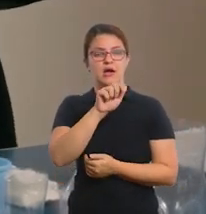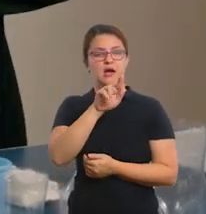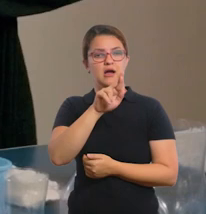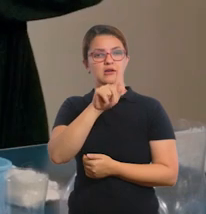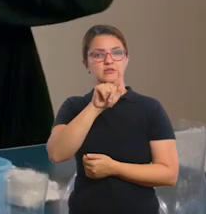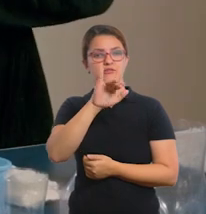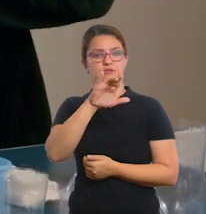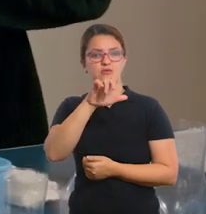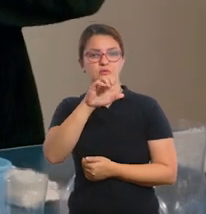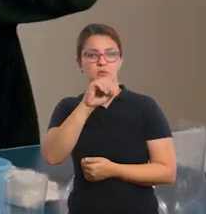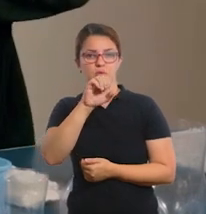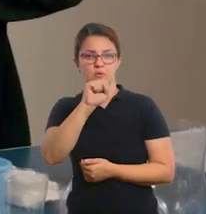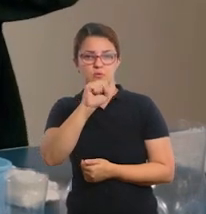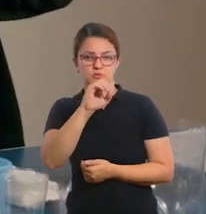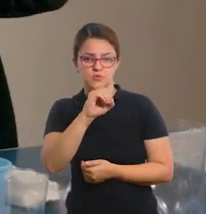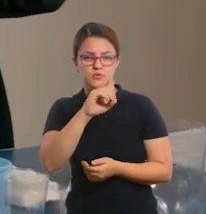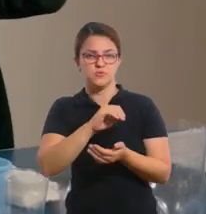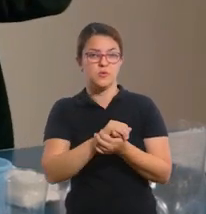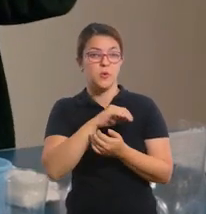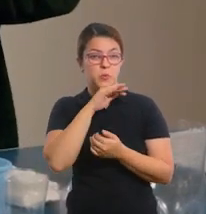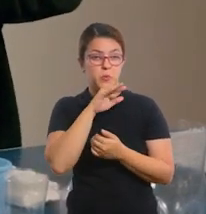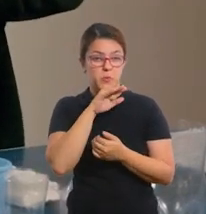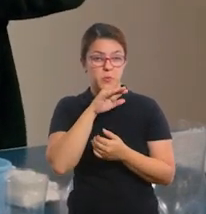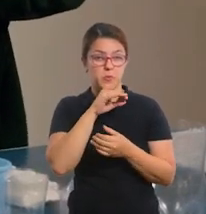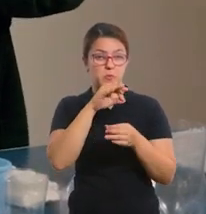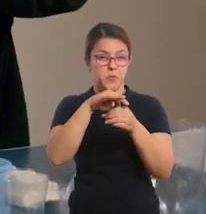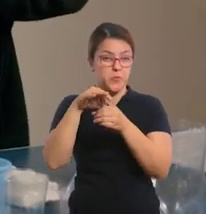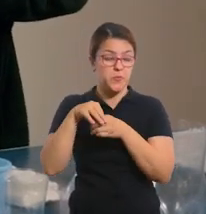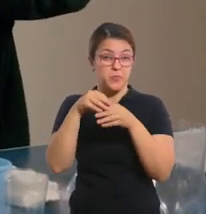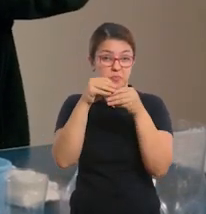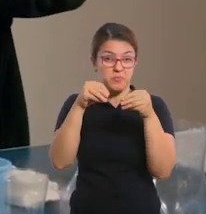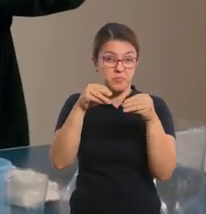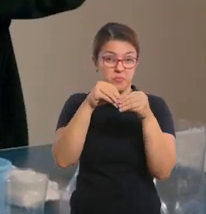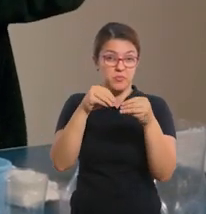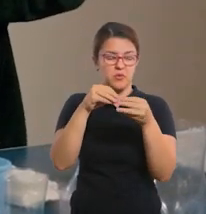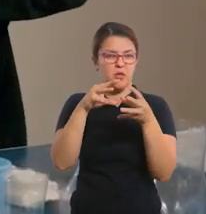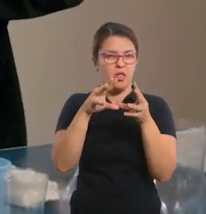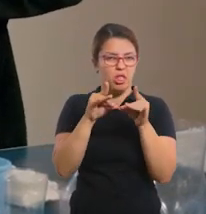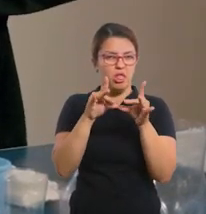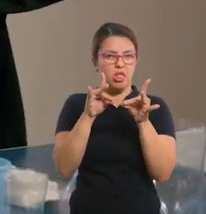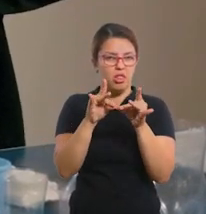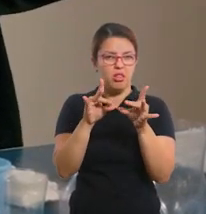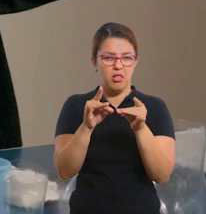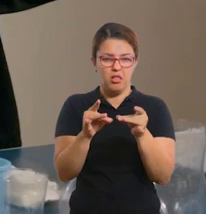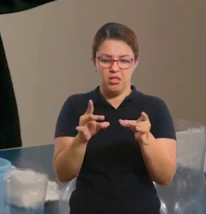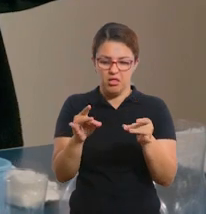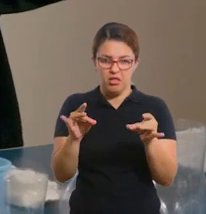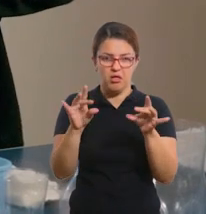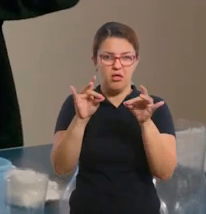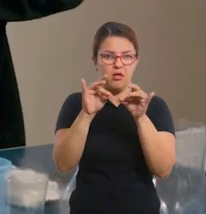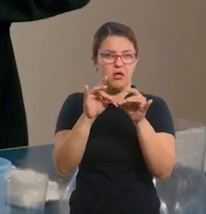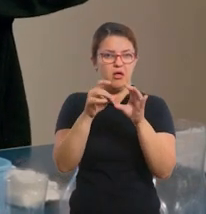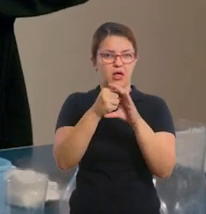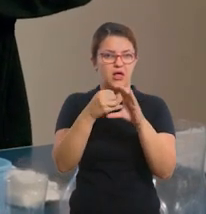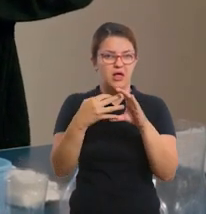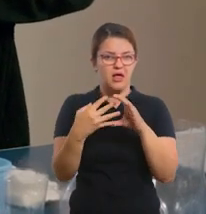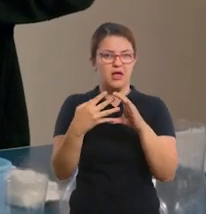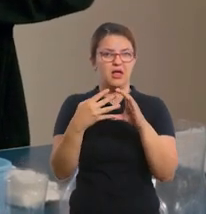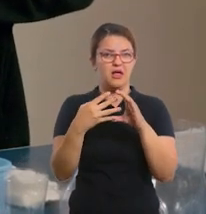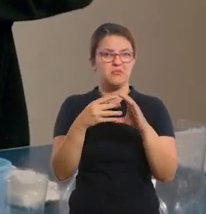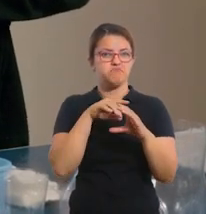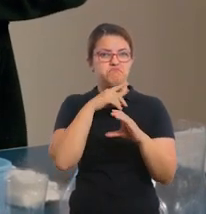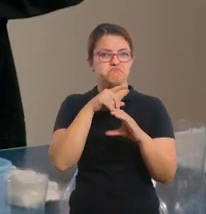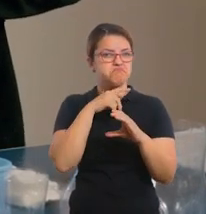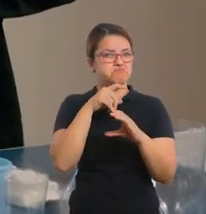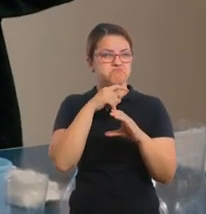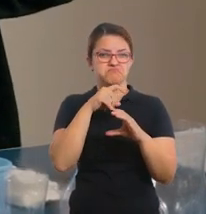tem grande parte de suas partículas classificadas como argila, que é mais fina do que a areia e mais compacta. E por ter essas